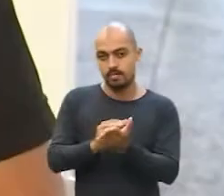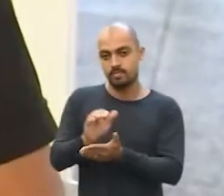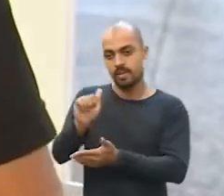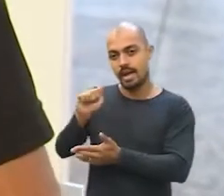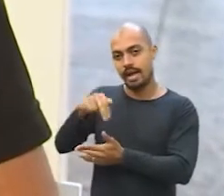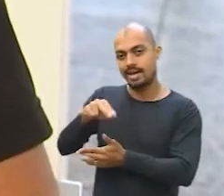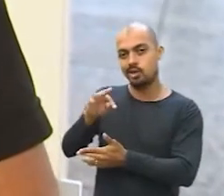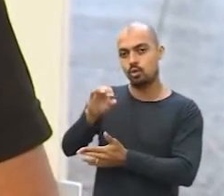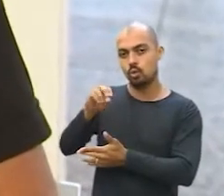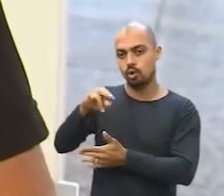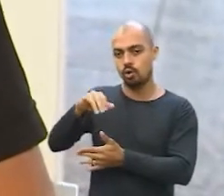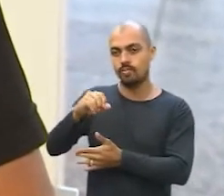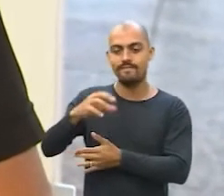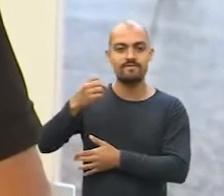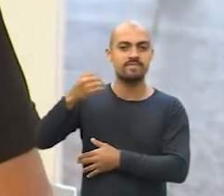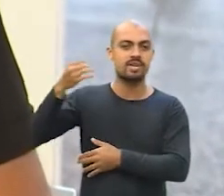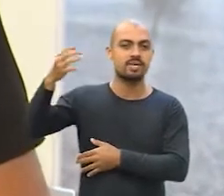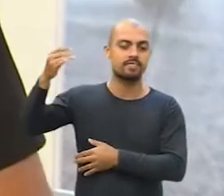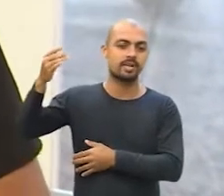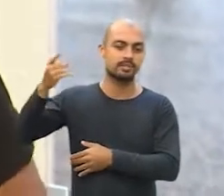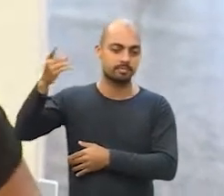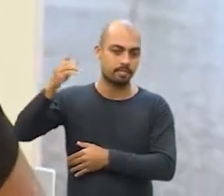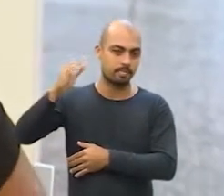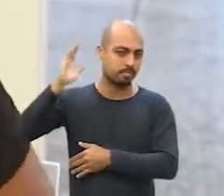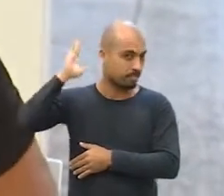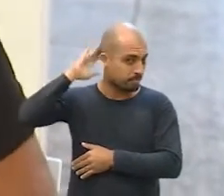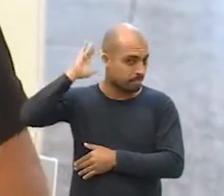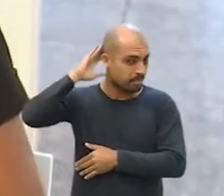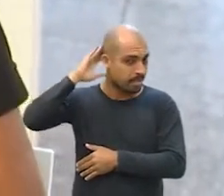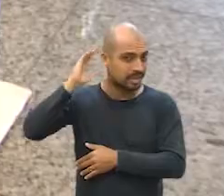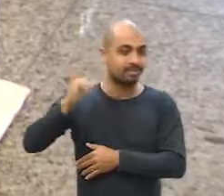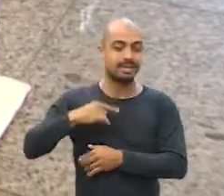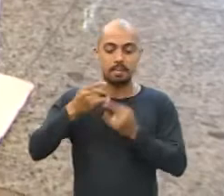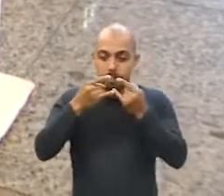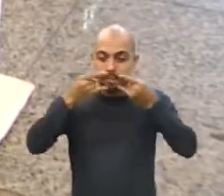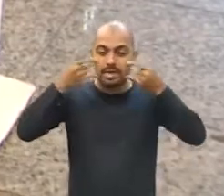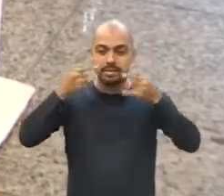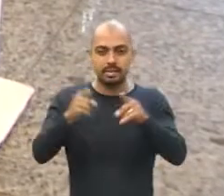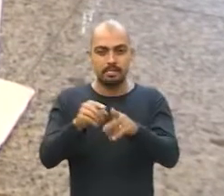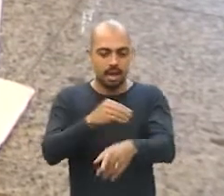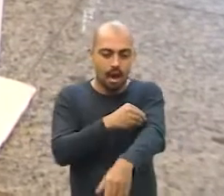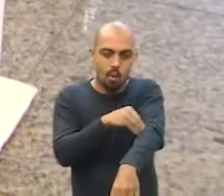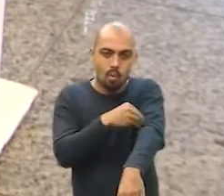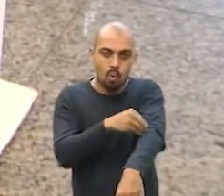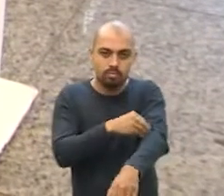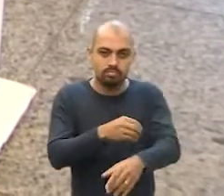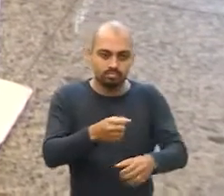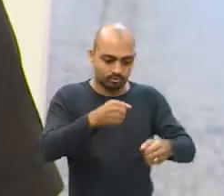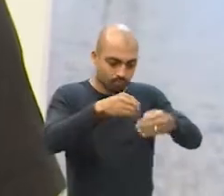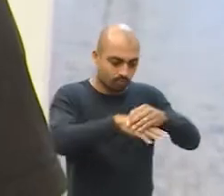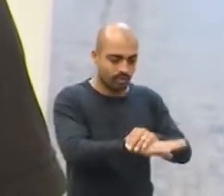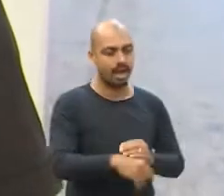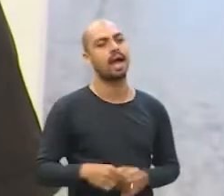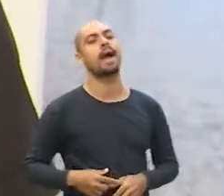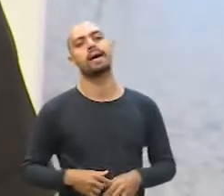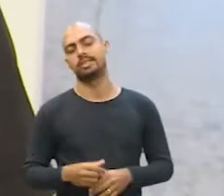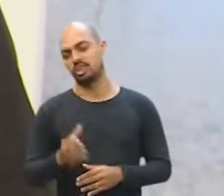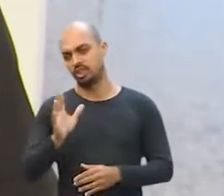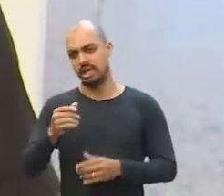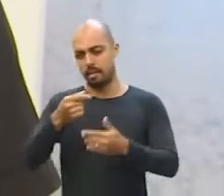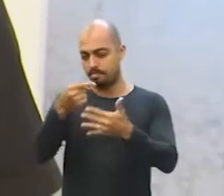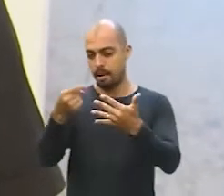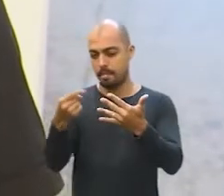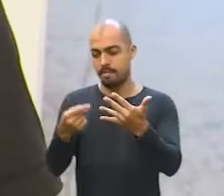A viagem de Seu Antônio para Belém do Pará vai ser de máscara e muito álcool em gel na mala. Ah, já trouxe tudo